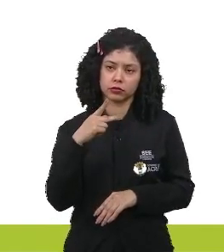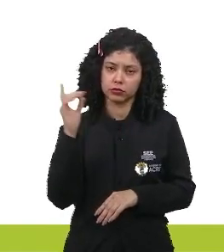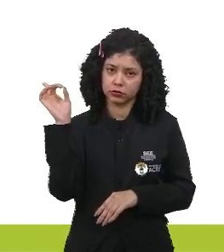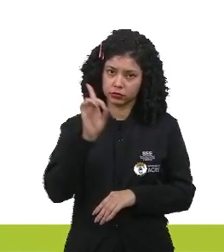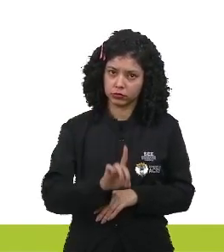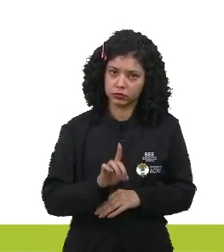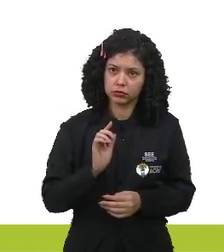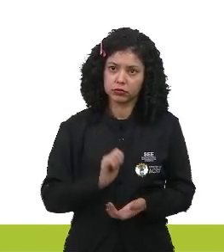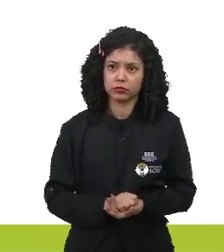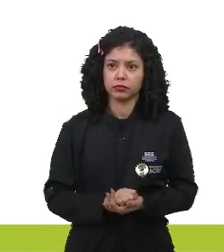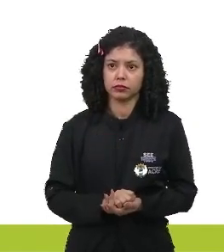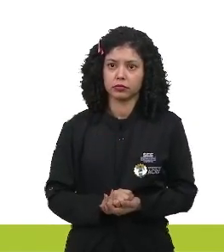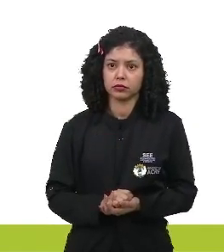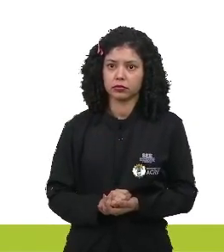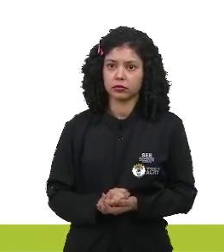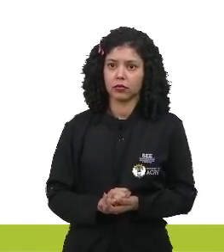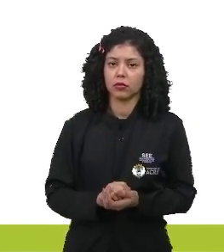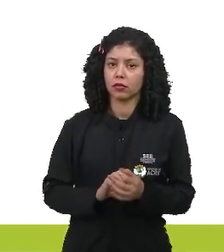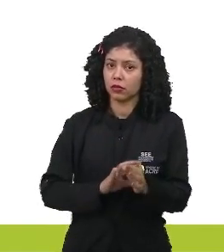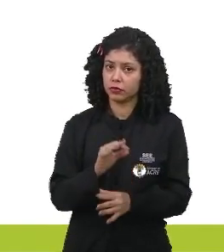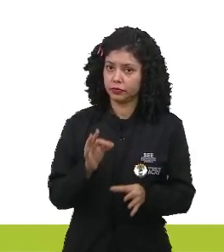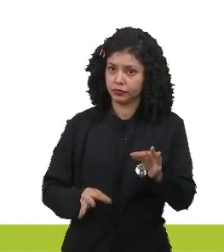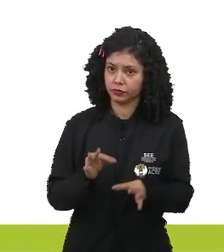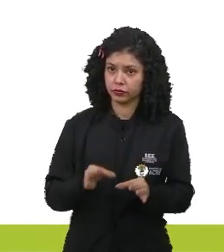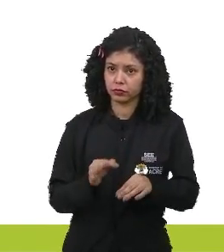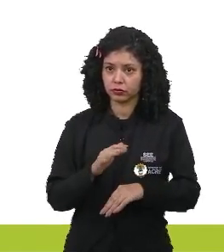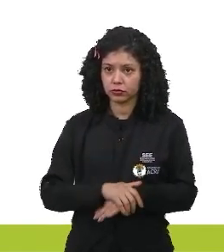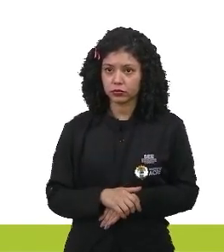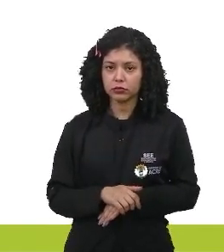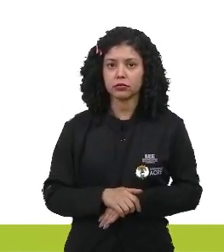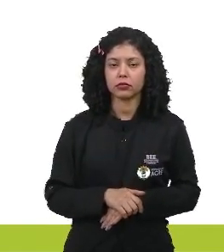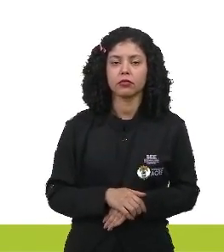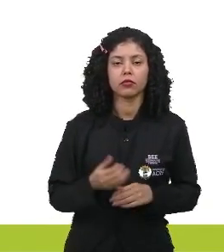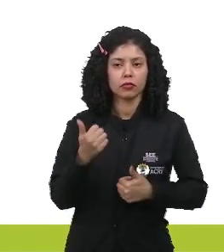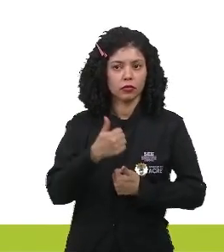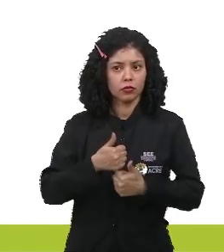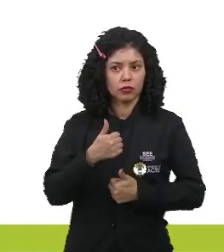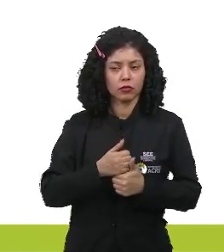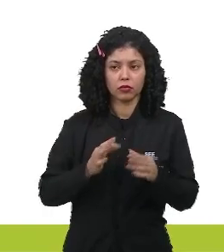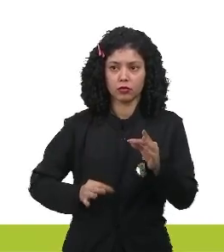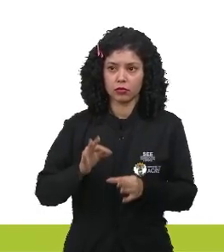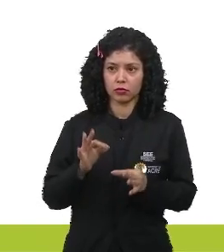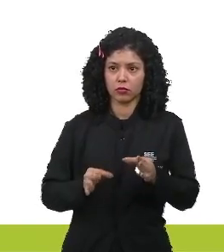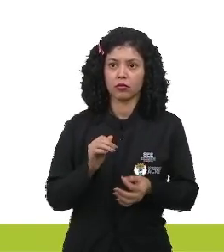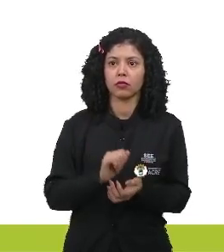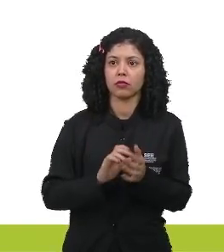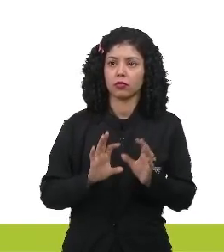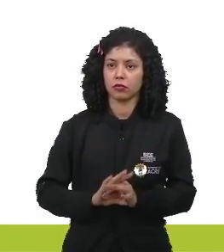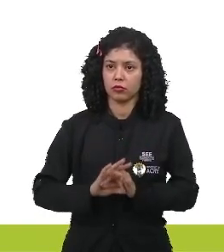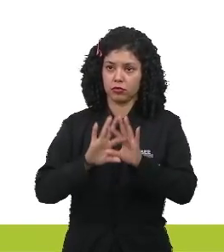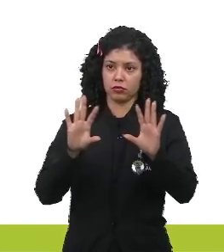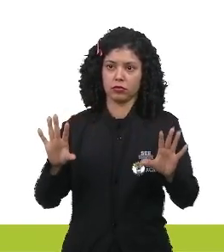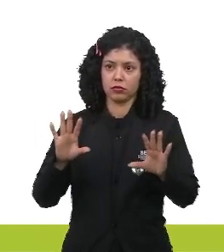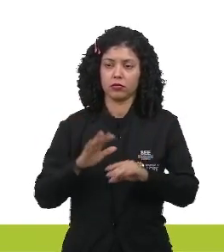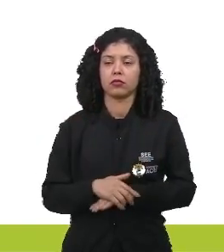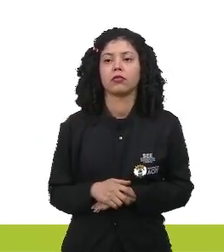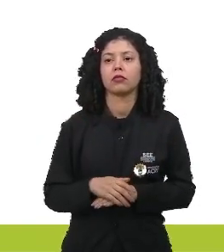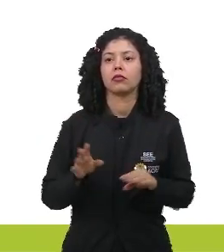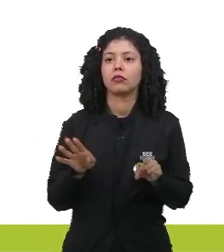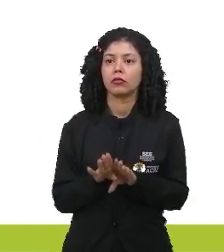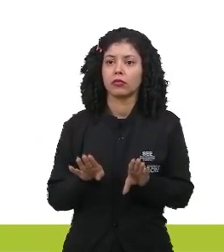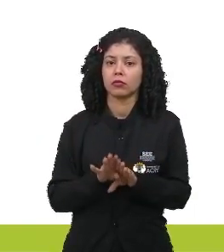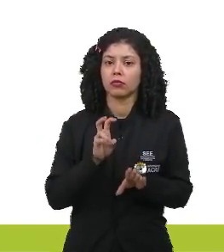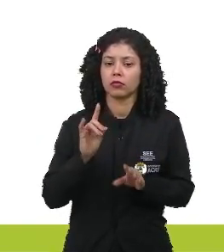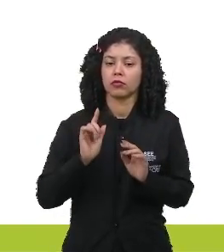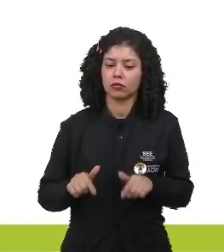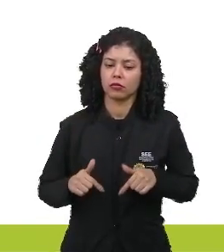direitos um dos direitos é a justiça aqui o lock ele substitui a justiça pela Liberdade e ele também vai